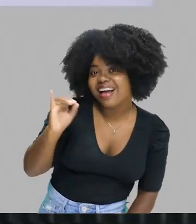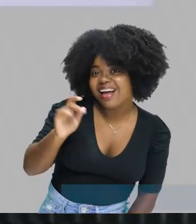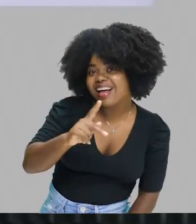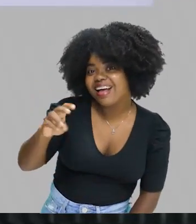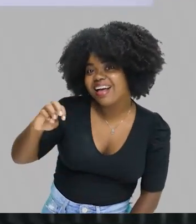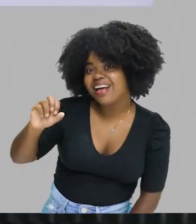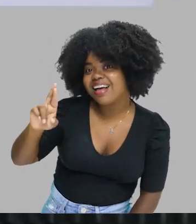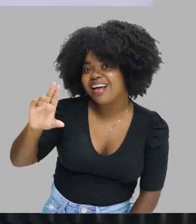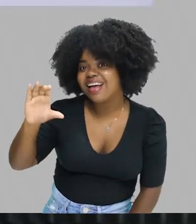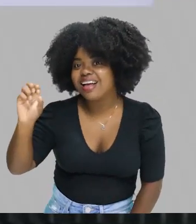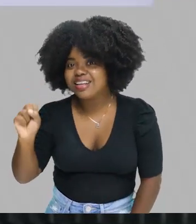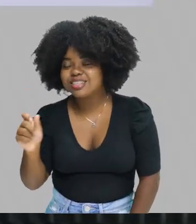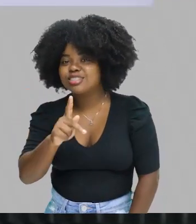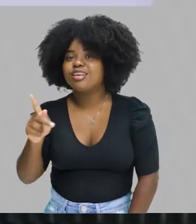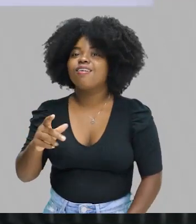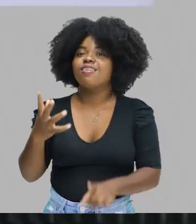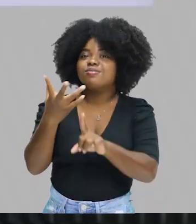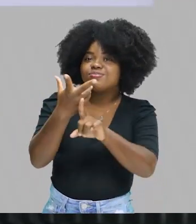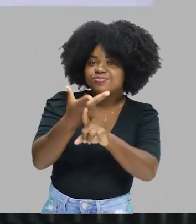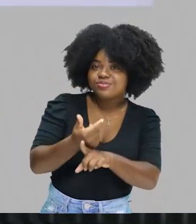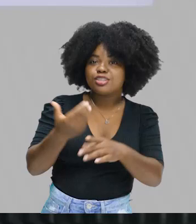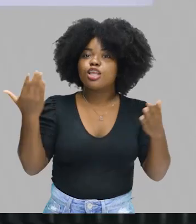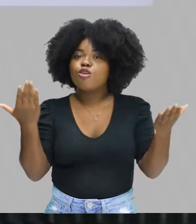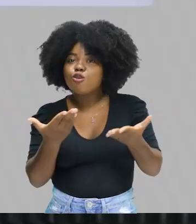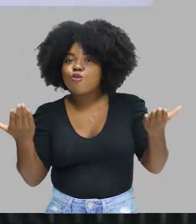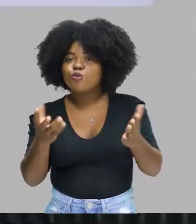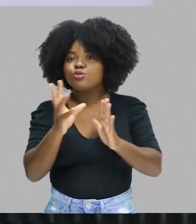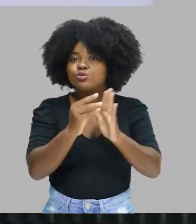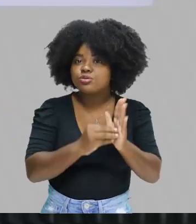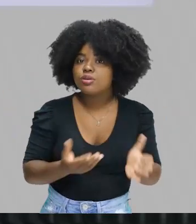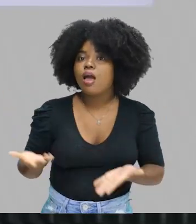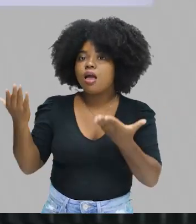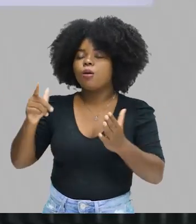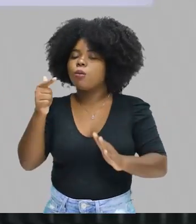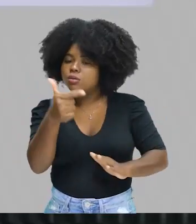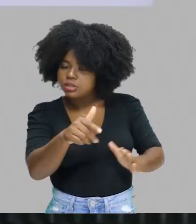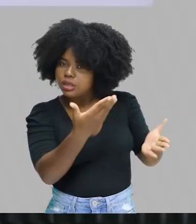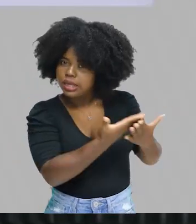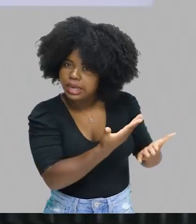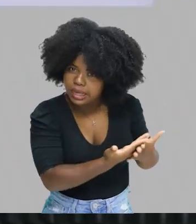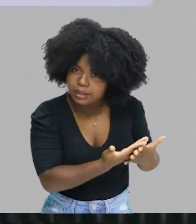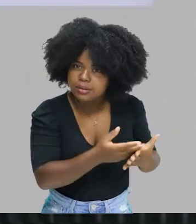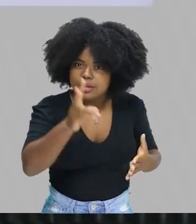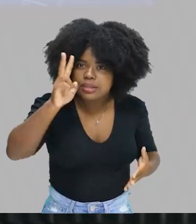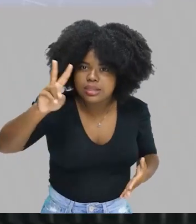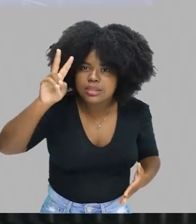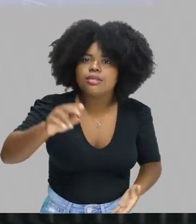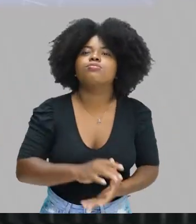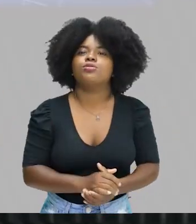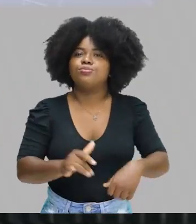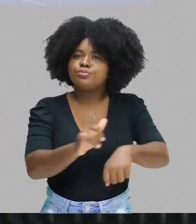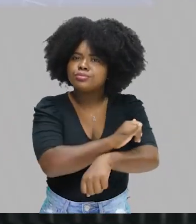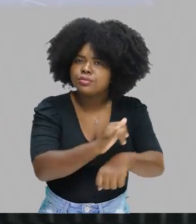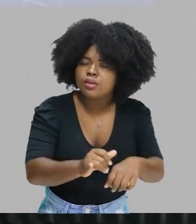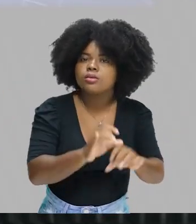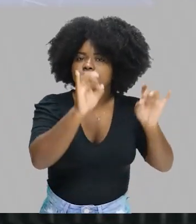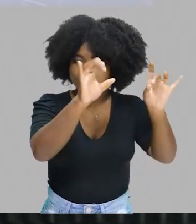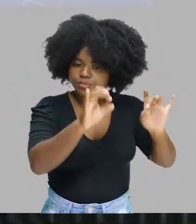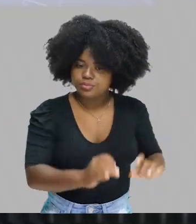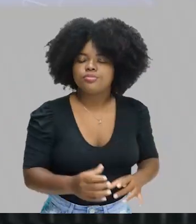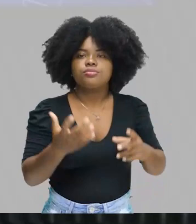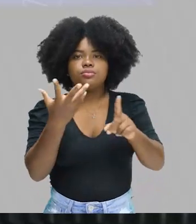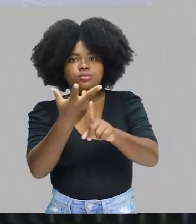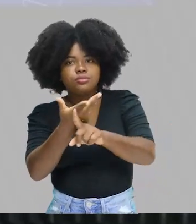Olá, gente. Professor Marcos Dominici, professor de arte, e hoje a gente vai continuar aquela aula sobre técnicas específicas para arte,